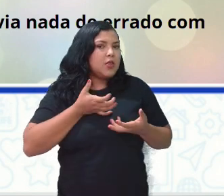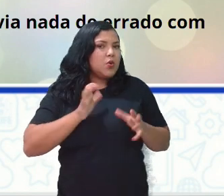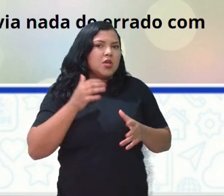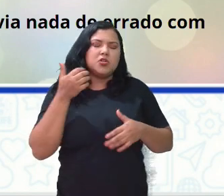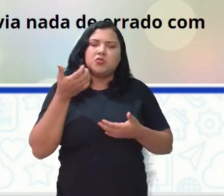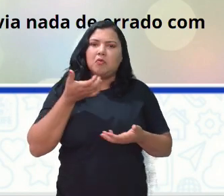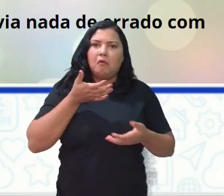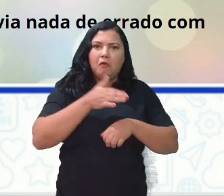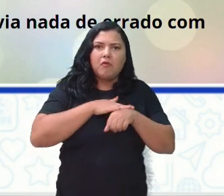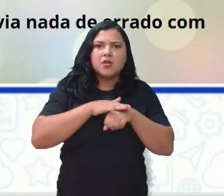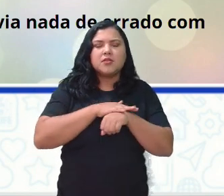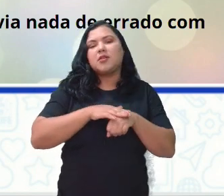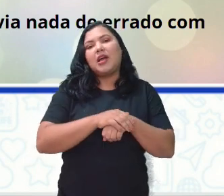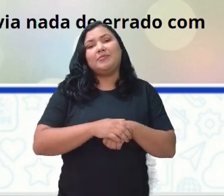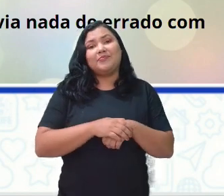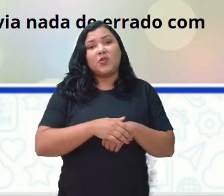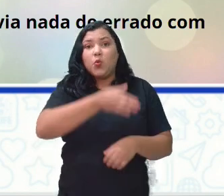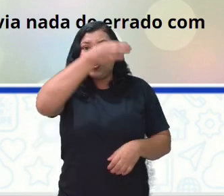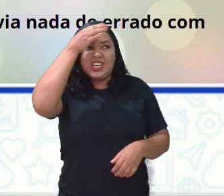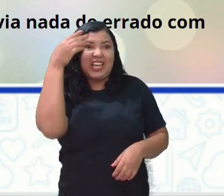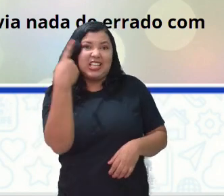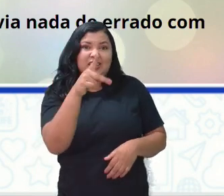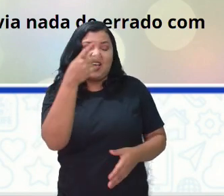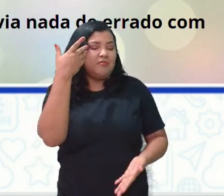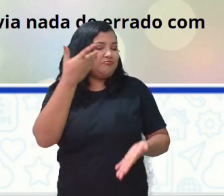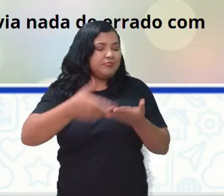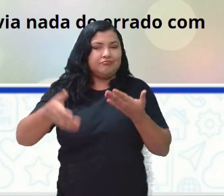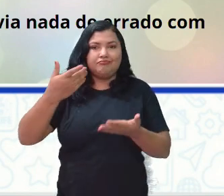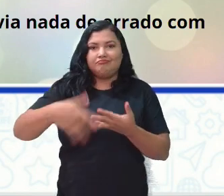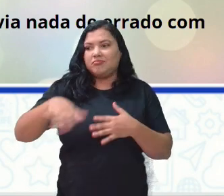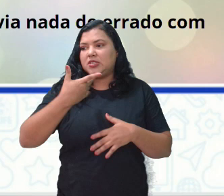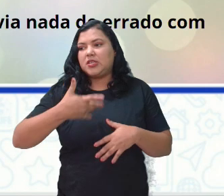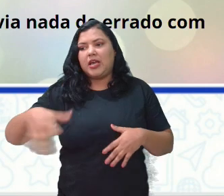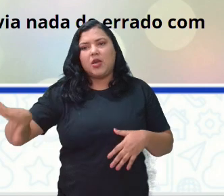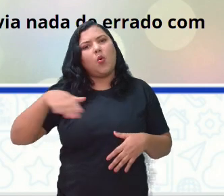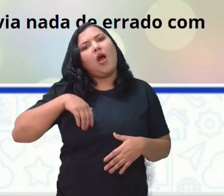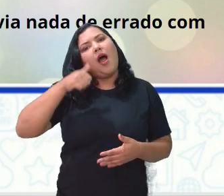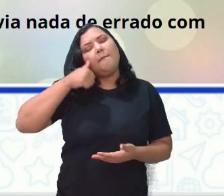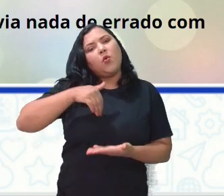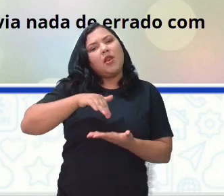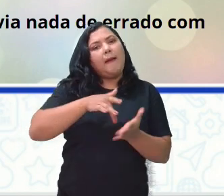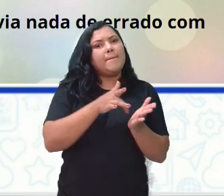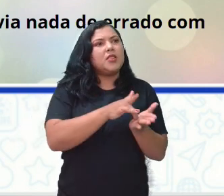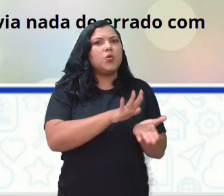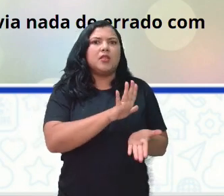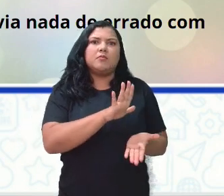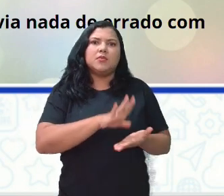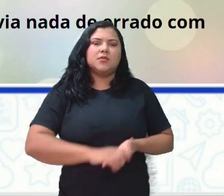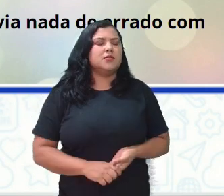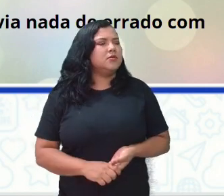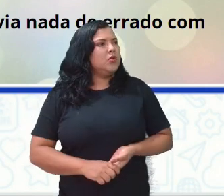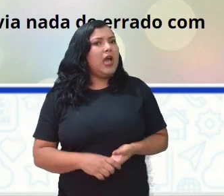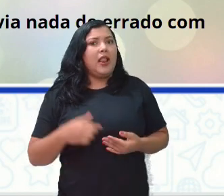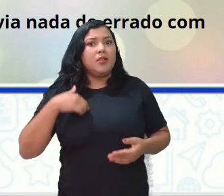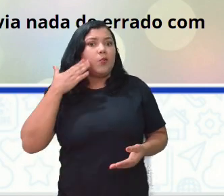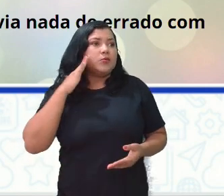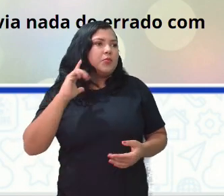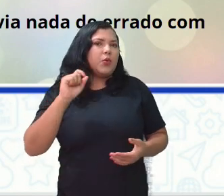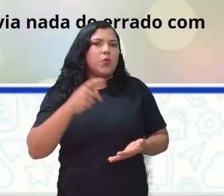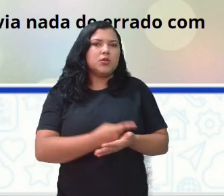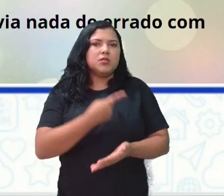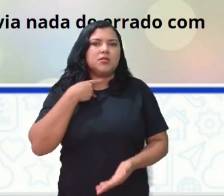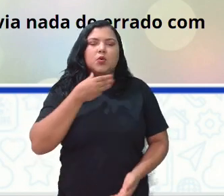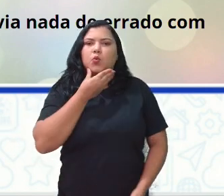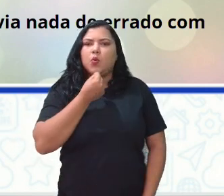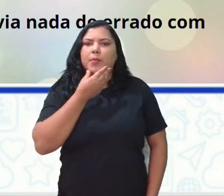A recepcionista, que trabalhava com ele há 15 anos, pediu demissão. Não sabia o que esperar de um homem que usava nariz postiço.